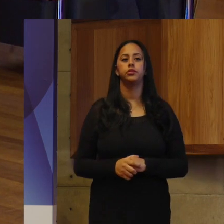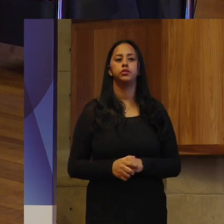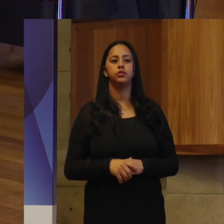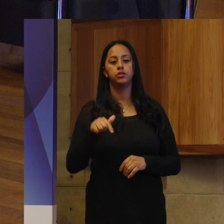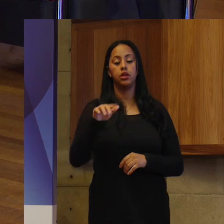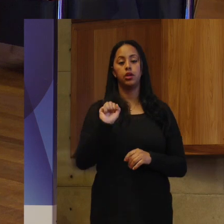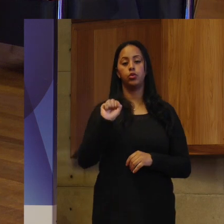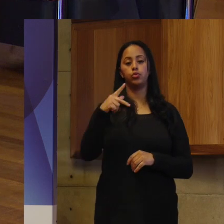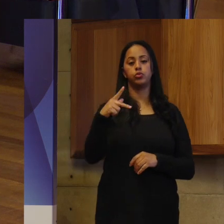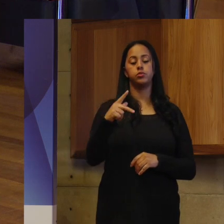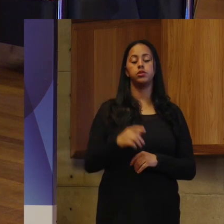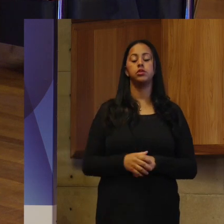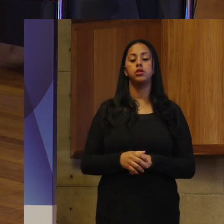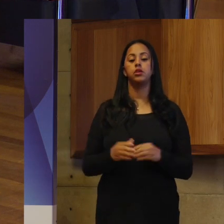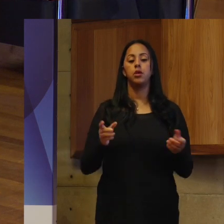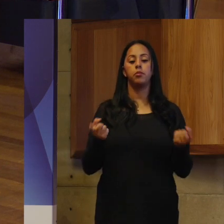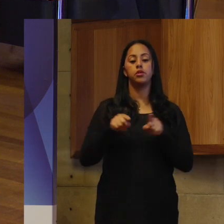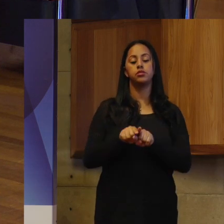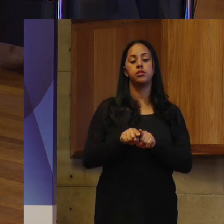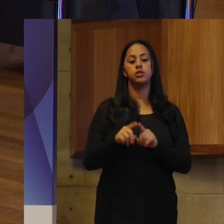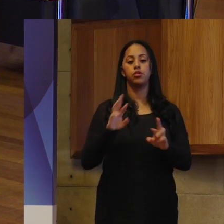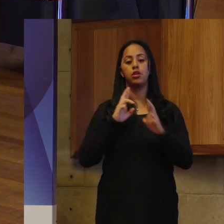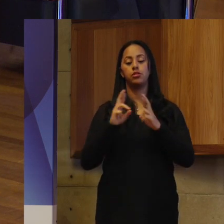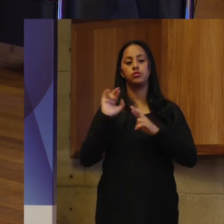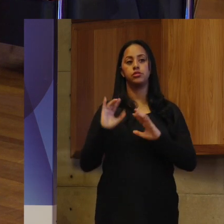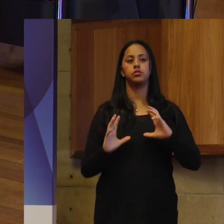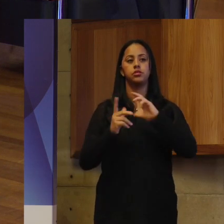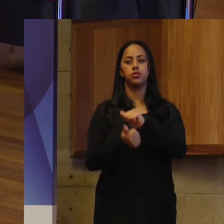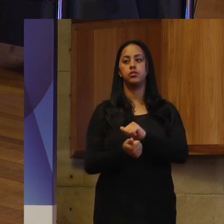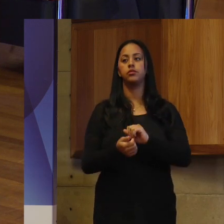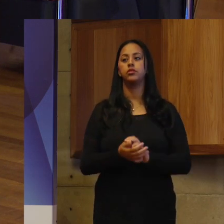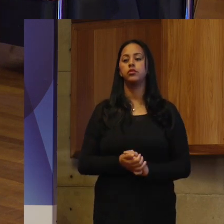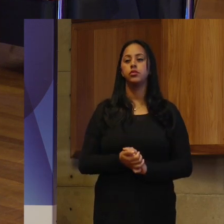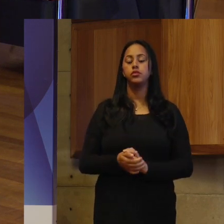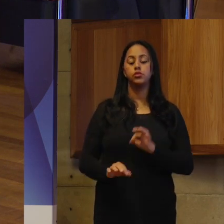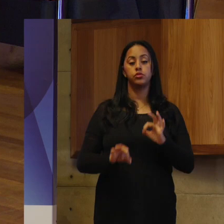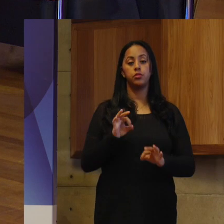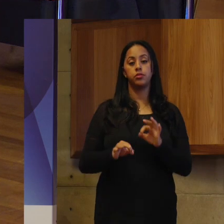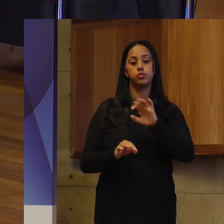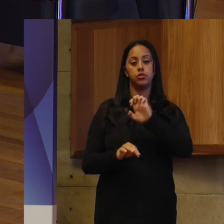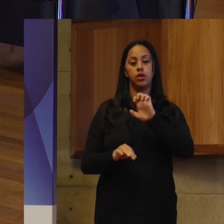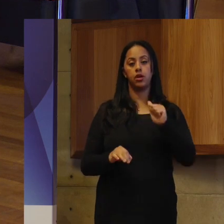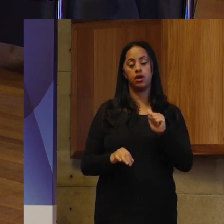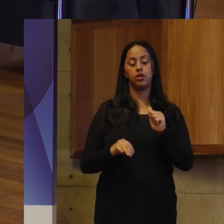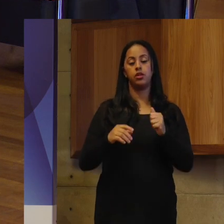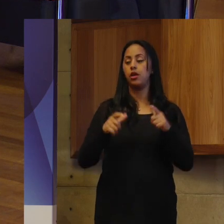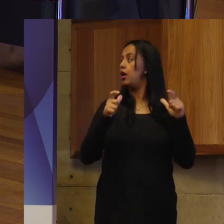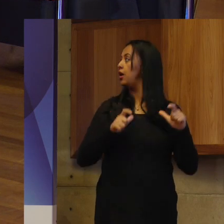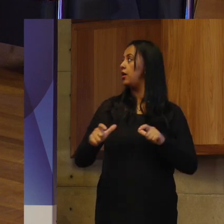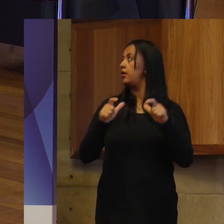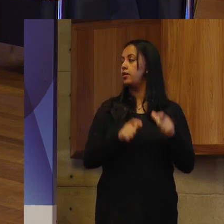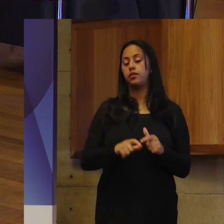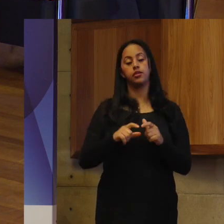Universidade de São Paulo, em parceria do Instituto de Relações Internacionais com o IEA, justamente com o IEA, na área de diplomacia científica.